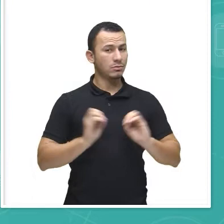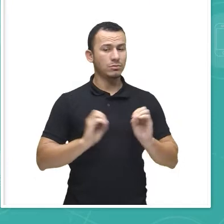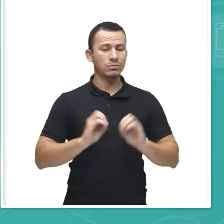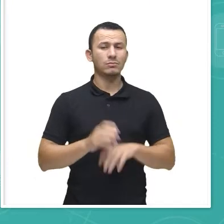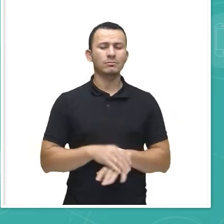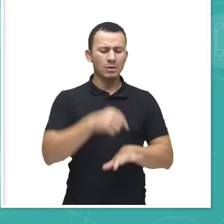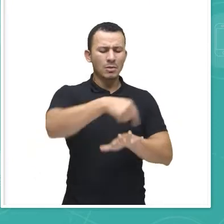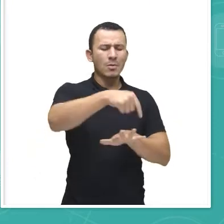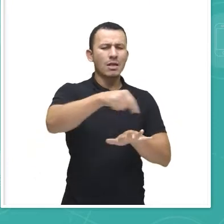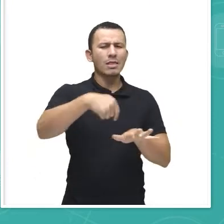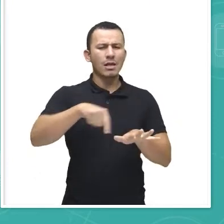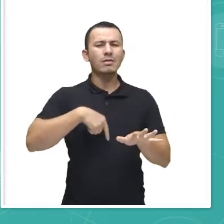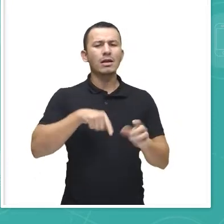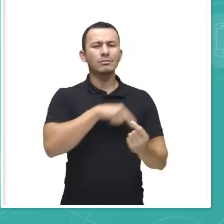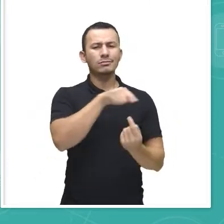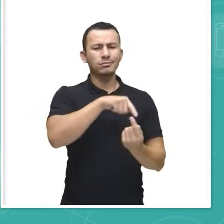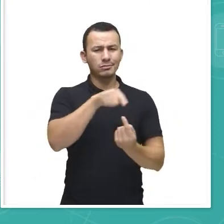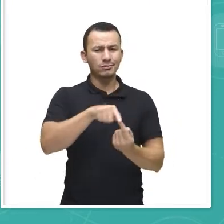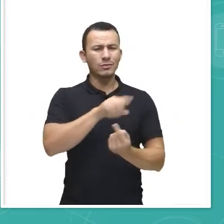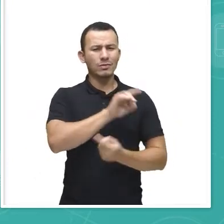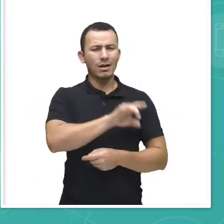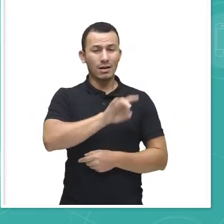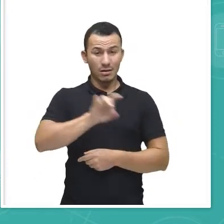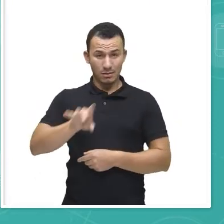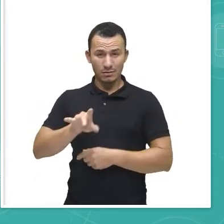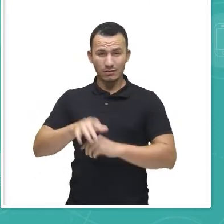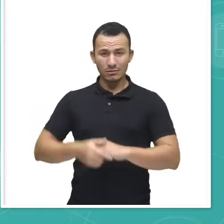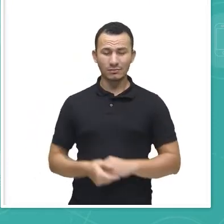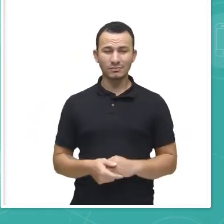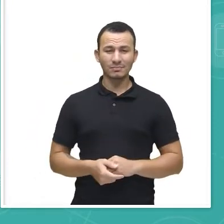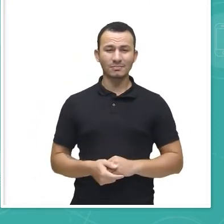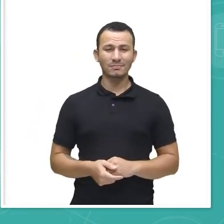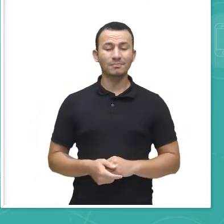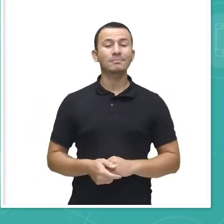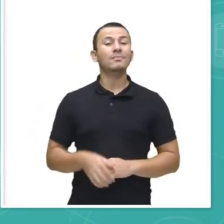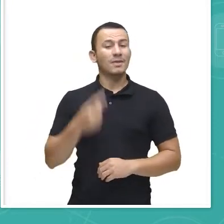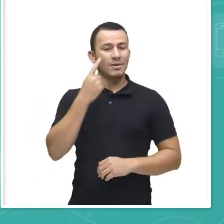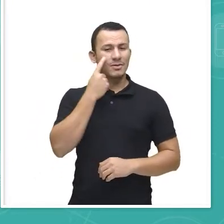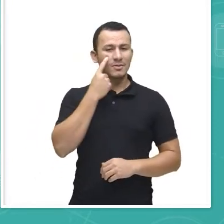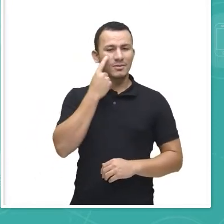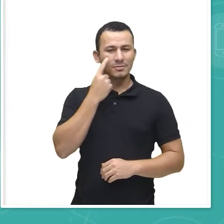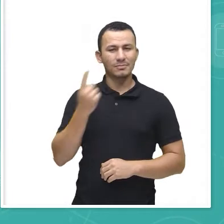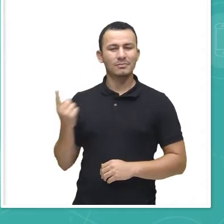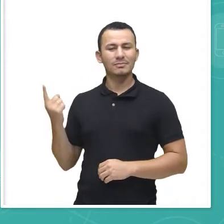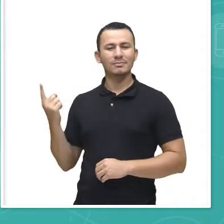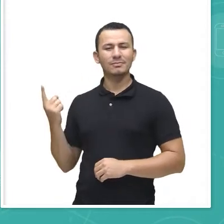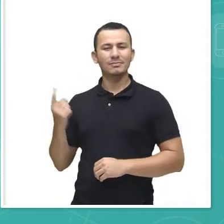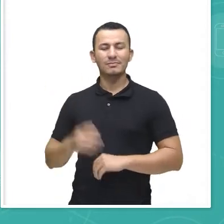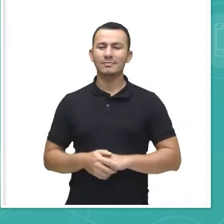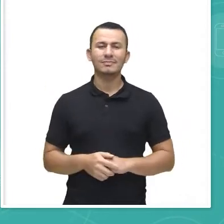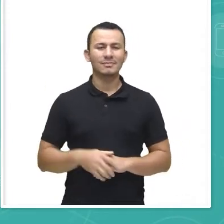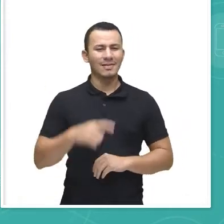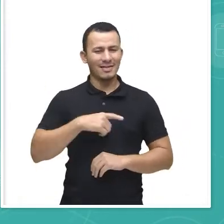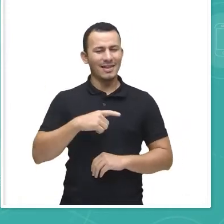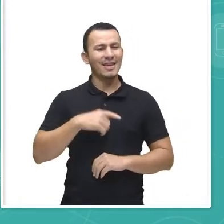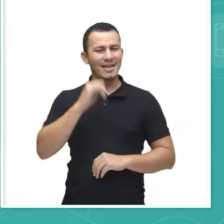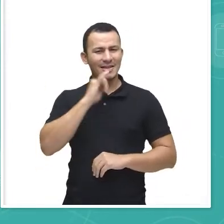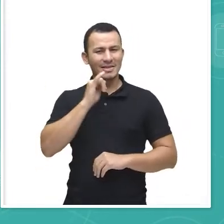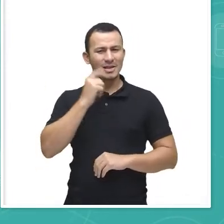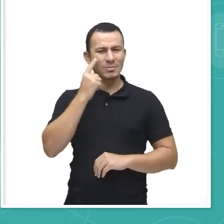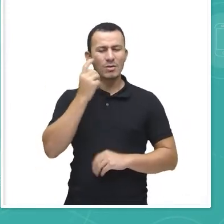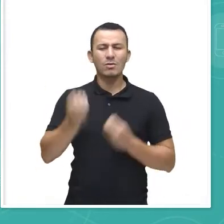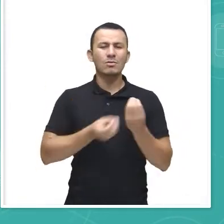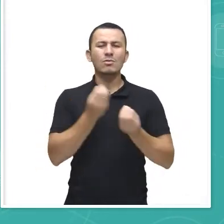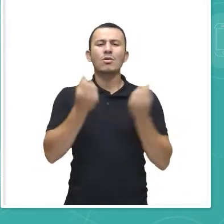qual com a sua finalidade específica, certo? Então, a gente pode observar exemplos desses tipos,